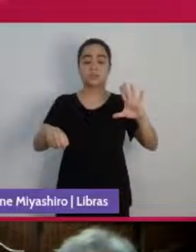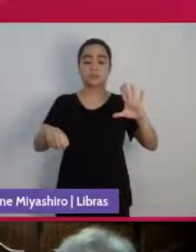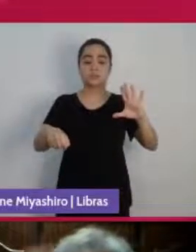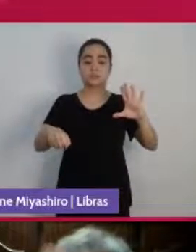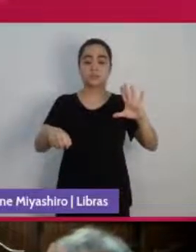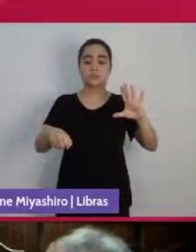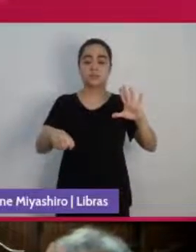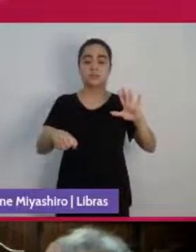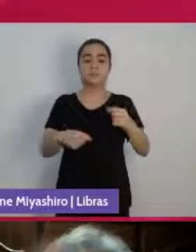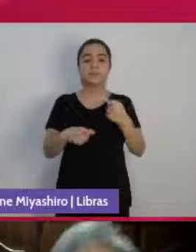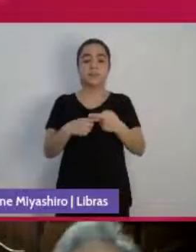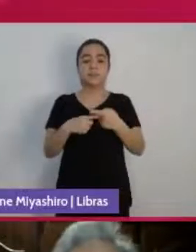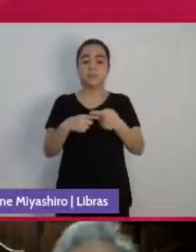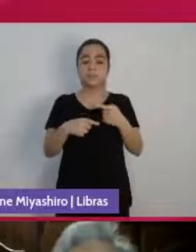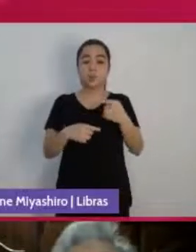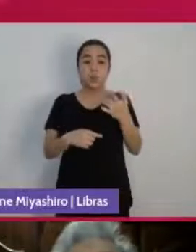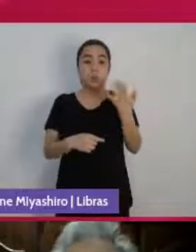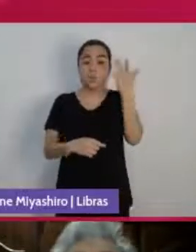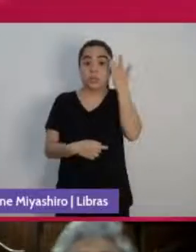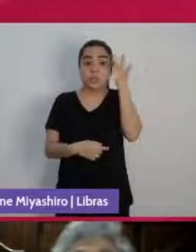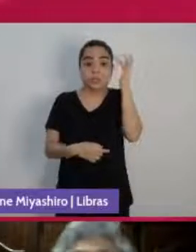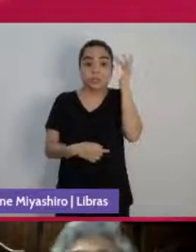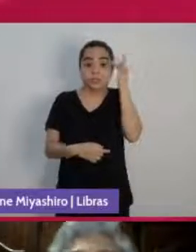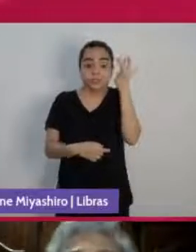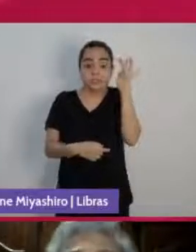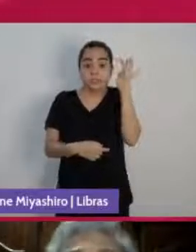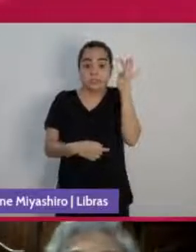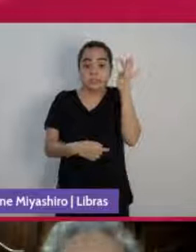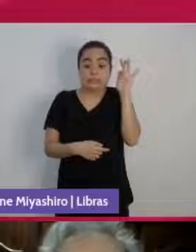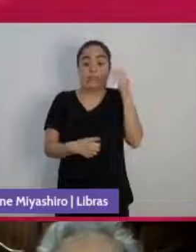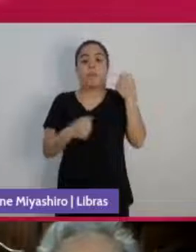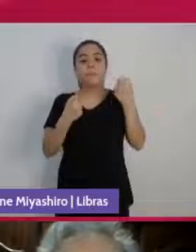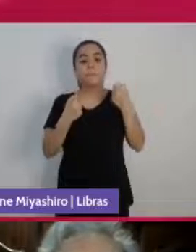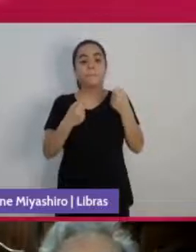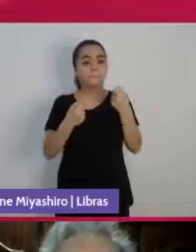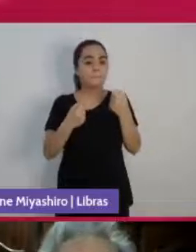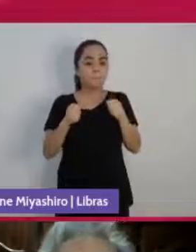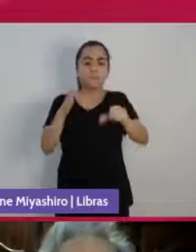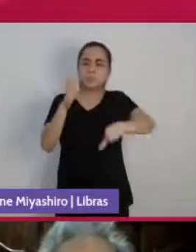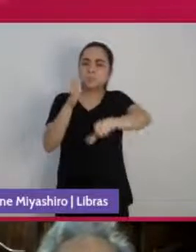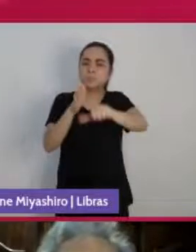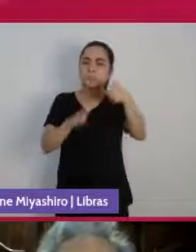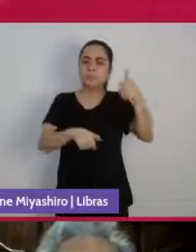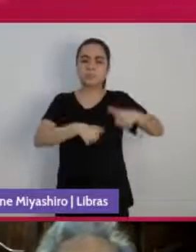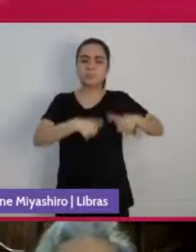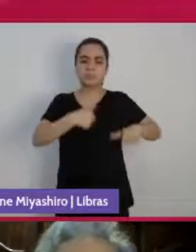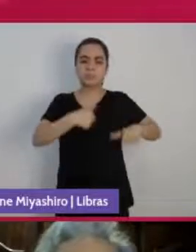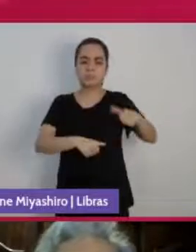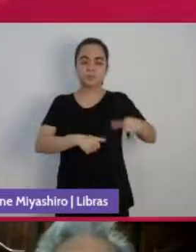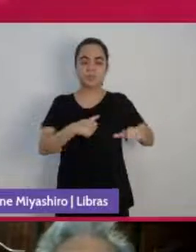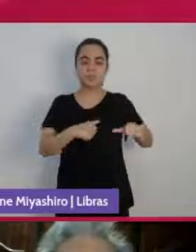não sabe o que está fazendo. Pode ser seu primeiro exame. Sabe o que as atrizes falam?